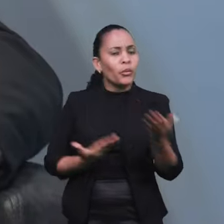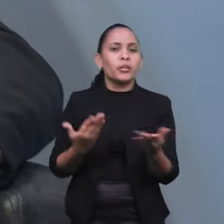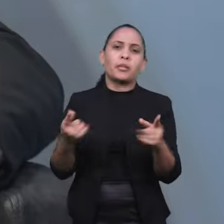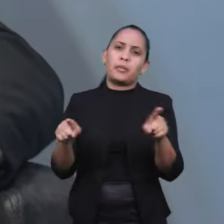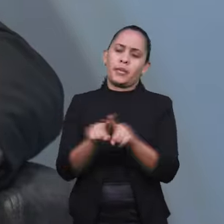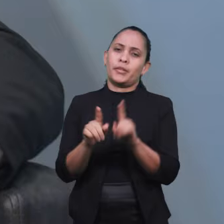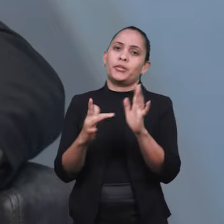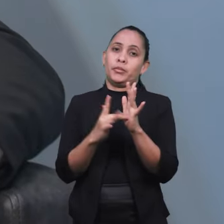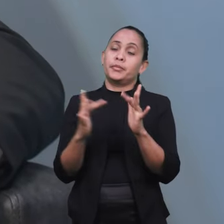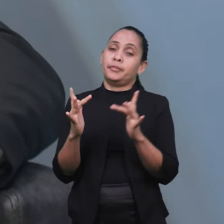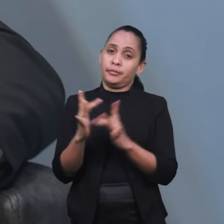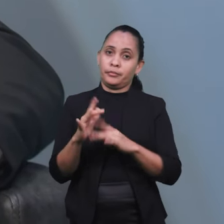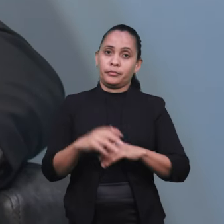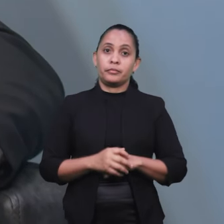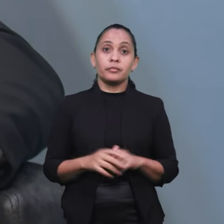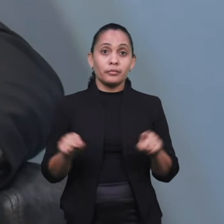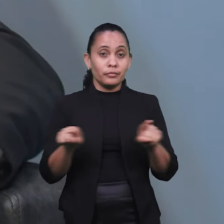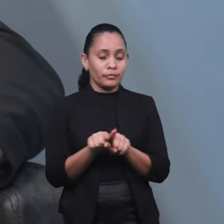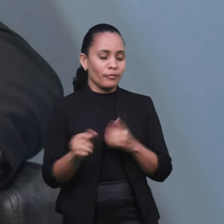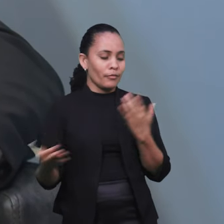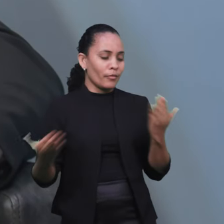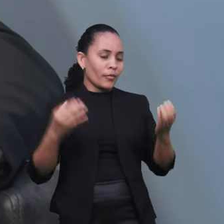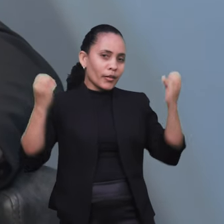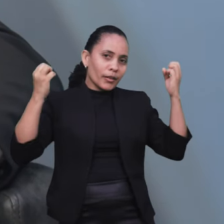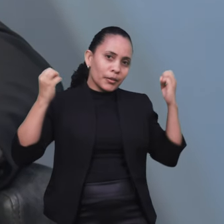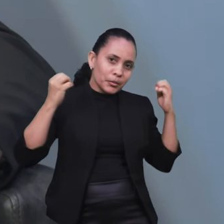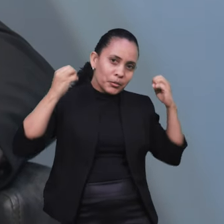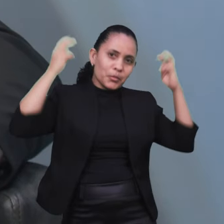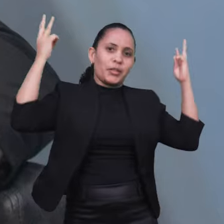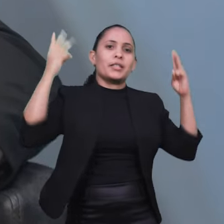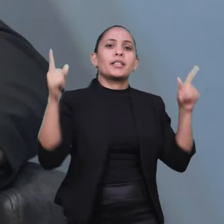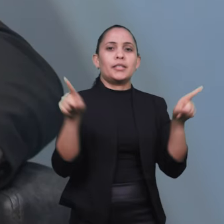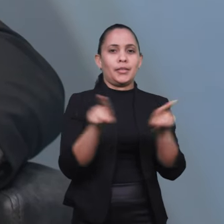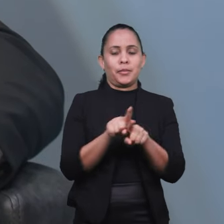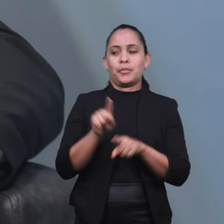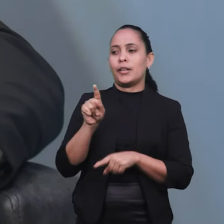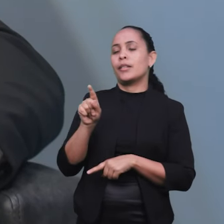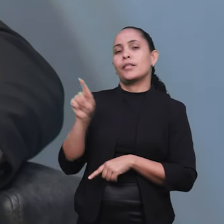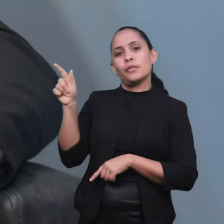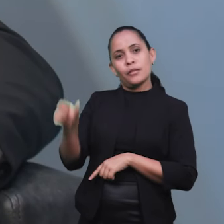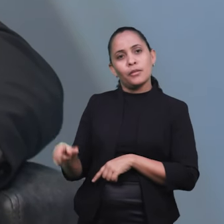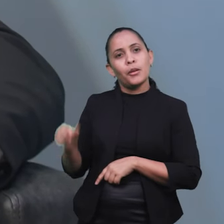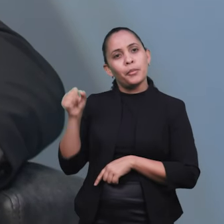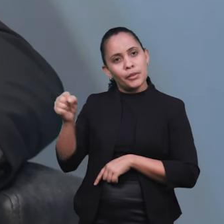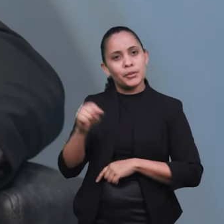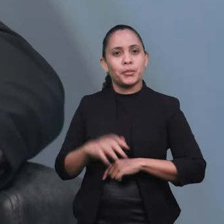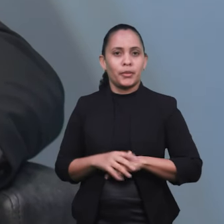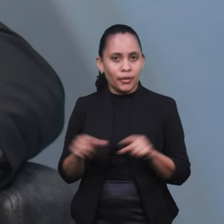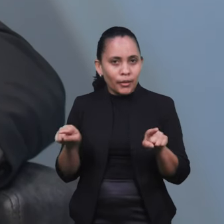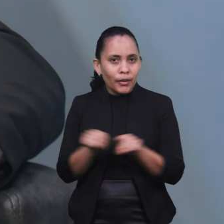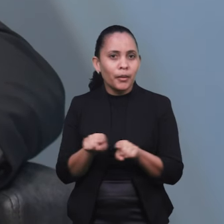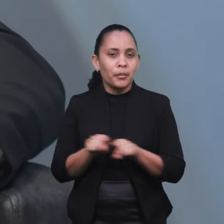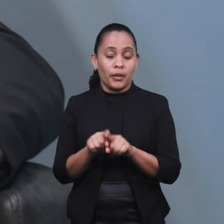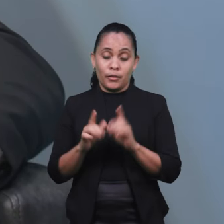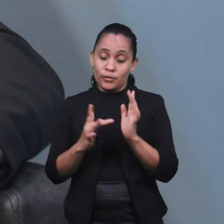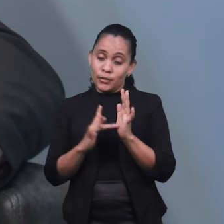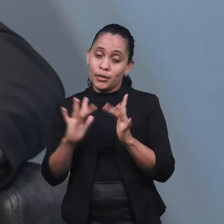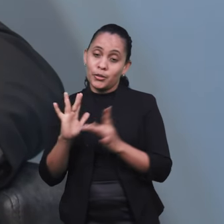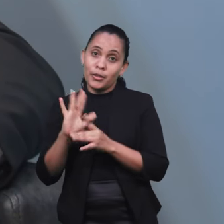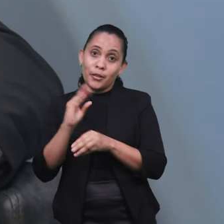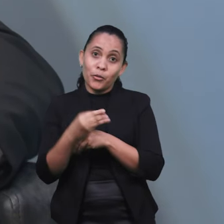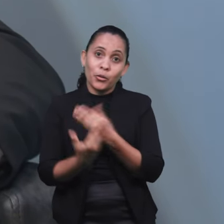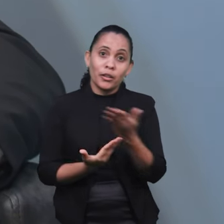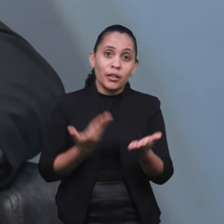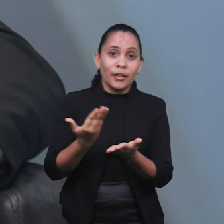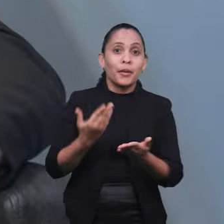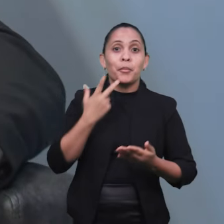Jesus é o pastor e Moisés foi pastor. Moisés também foi pastor. Jesus estava aqui cuidando